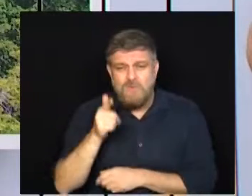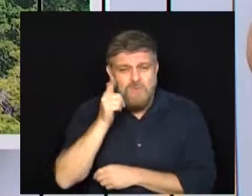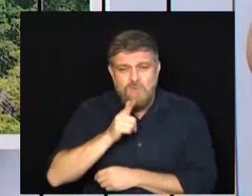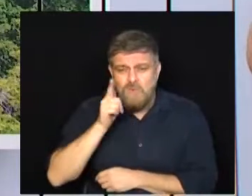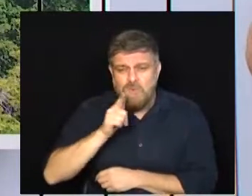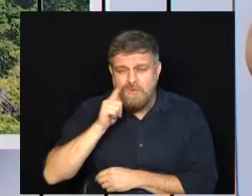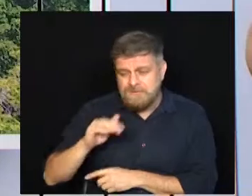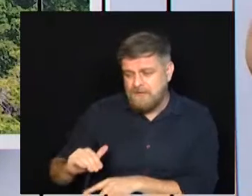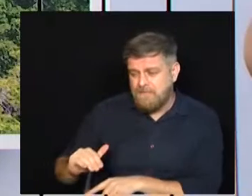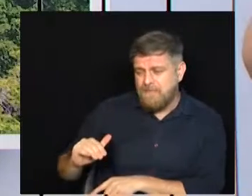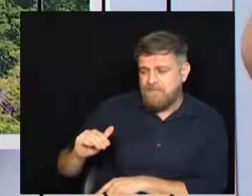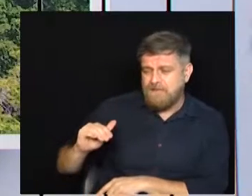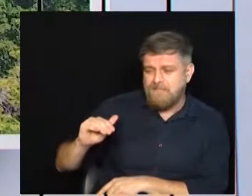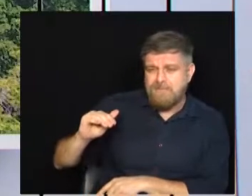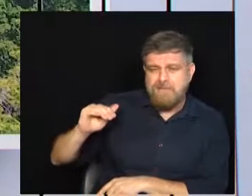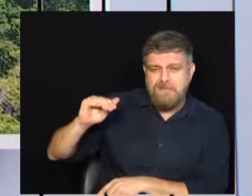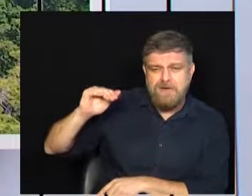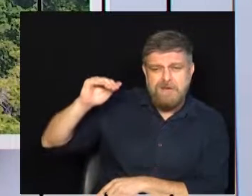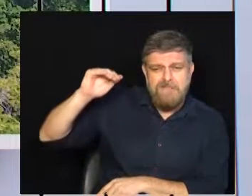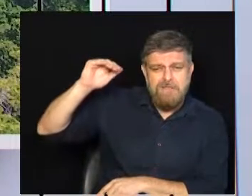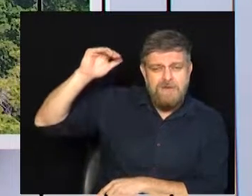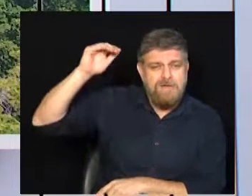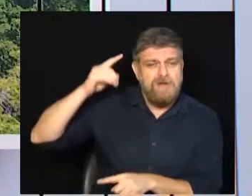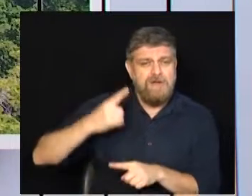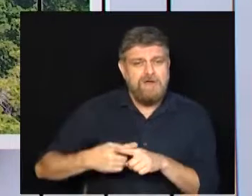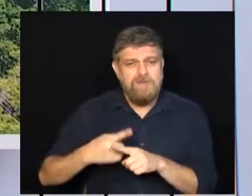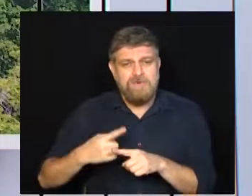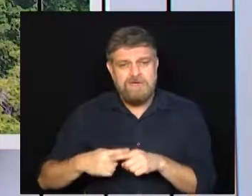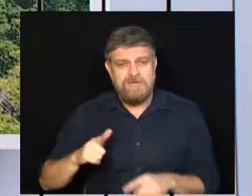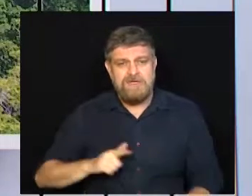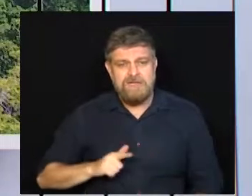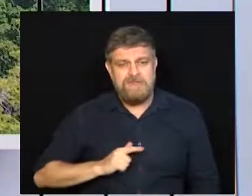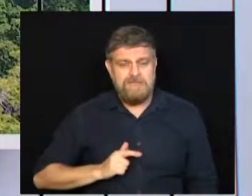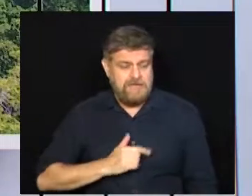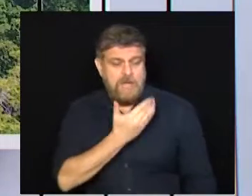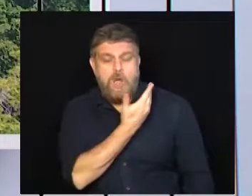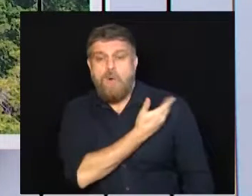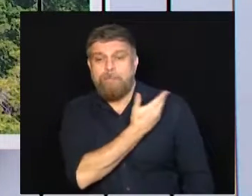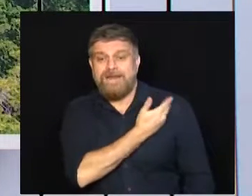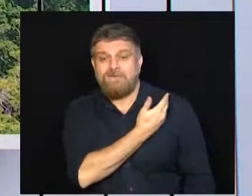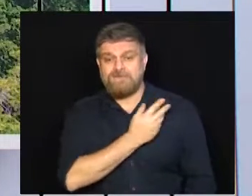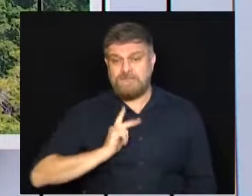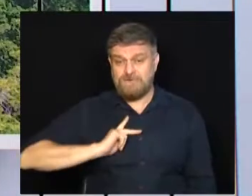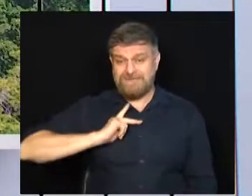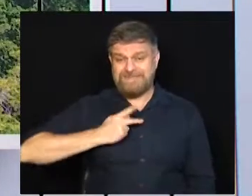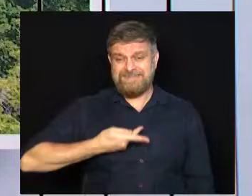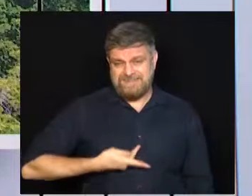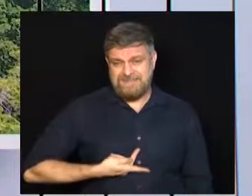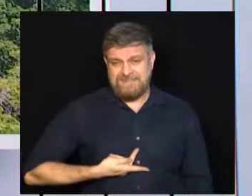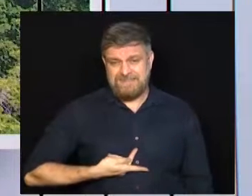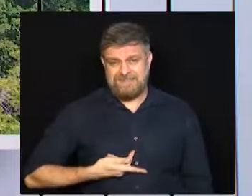fase adulta por sofrerem a transfobia, que é muito mais